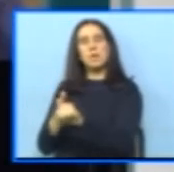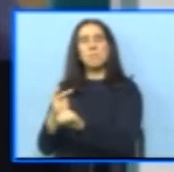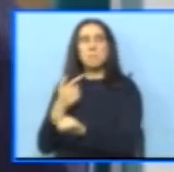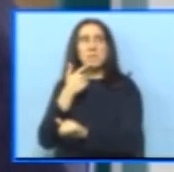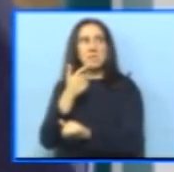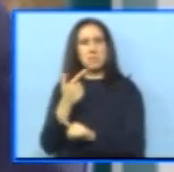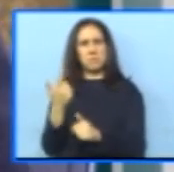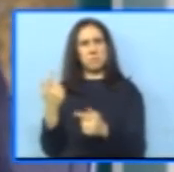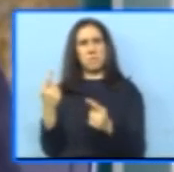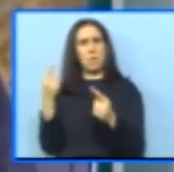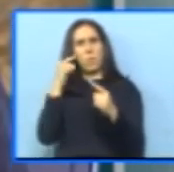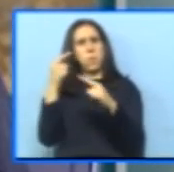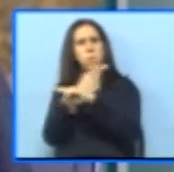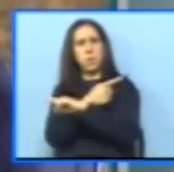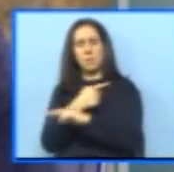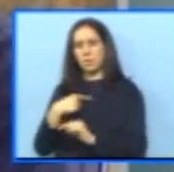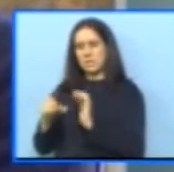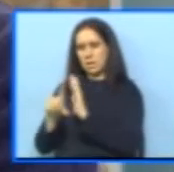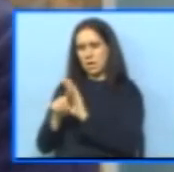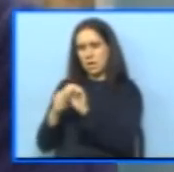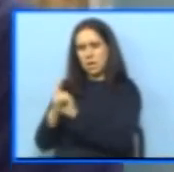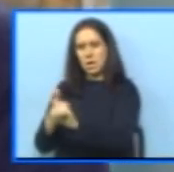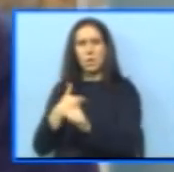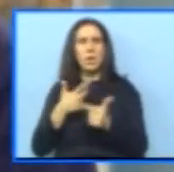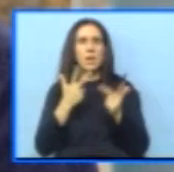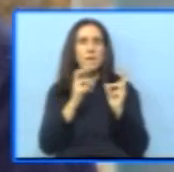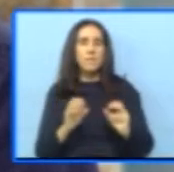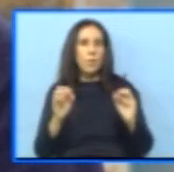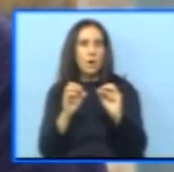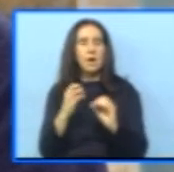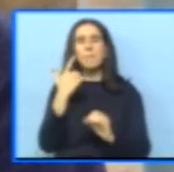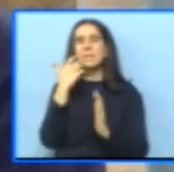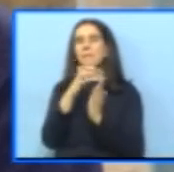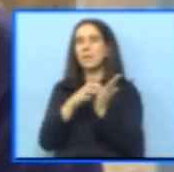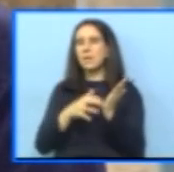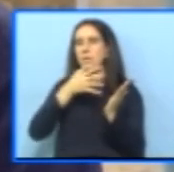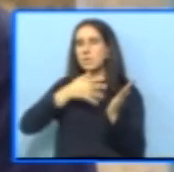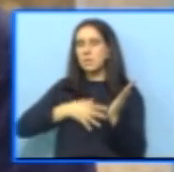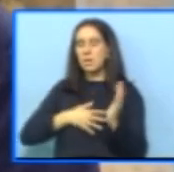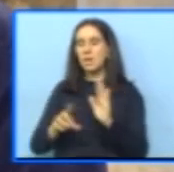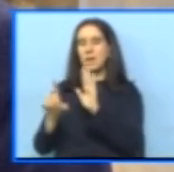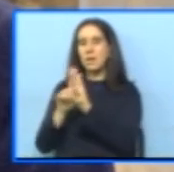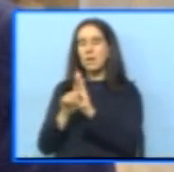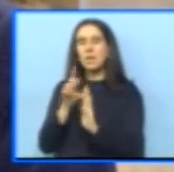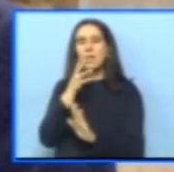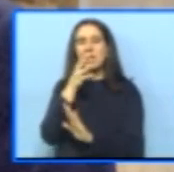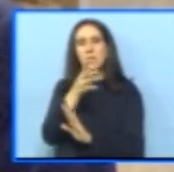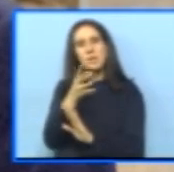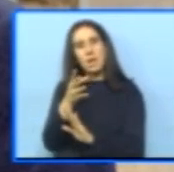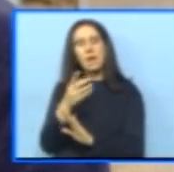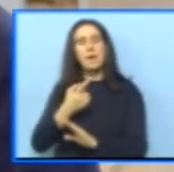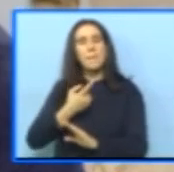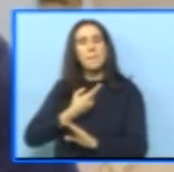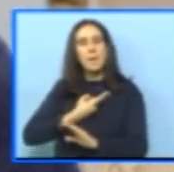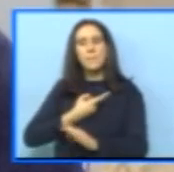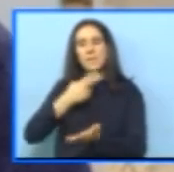dizer, isto é antagónico, porque se eu cumpro uma lei não sou livre. Mas se calhar o que os textos nos estão a dizer é que a lei o que quer dizer é ser tradução